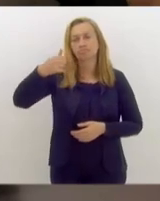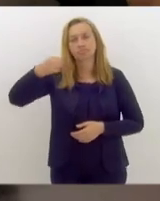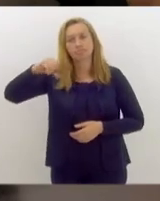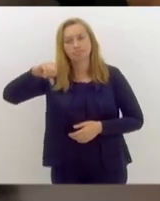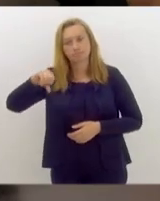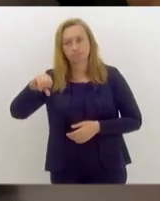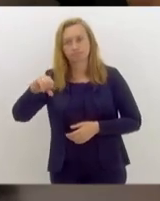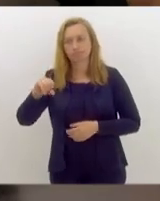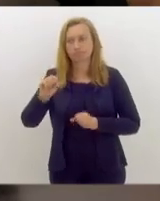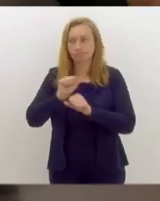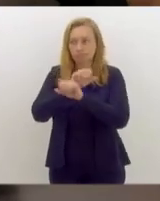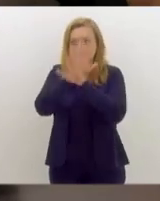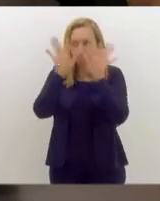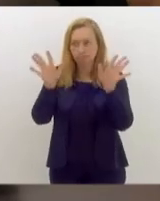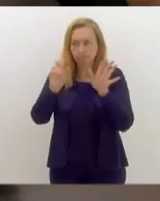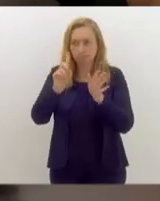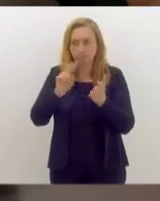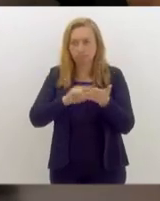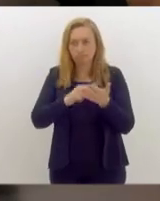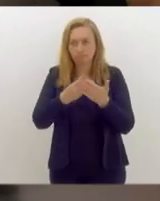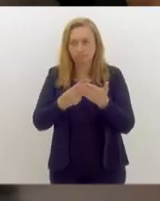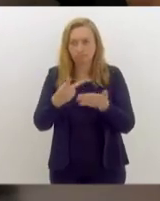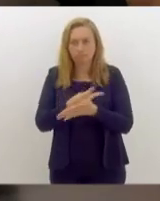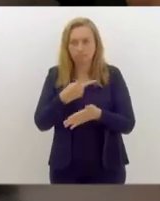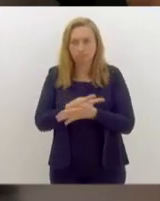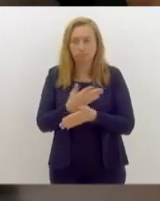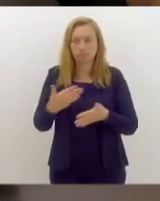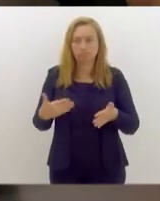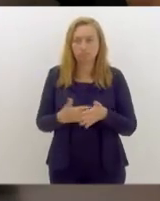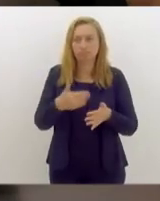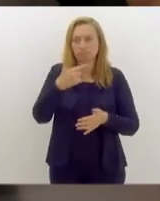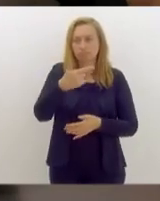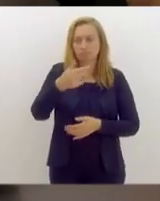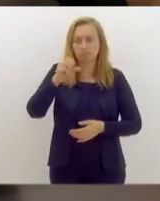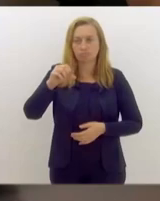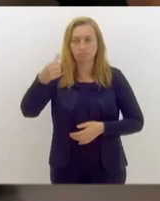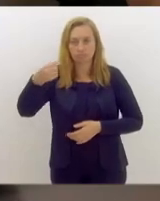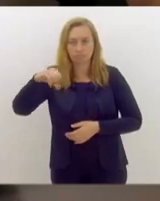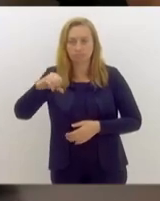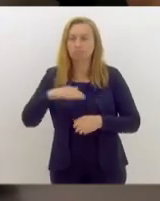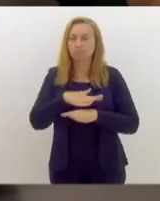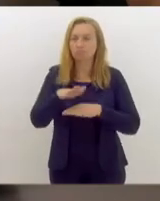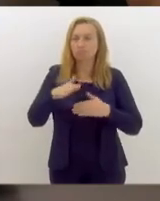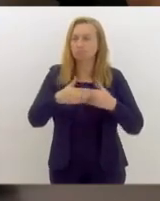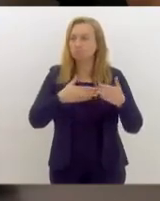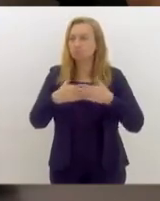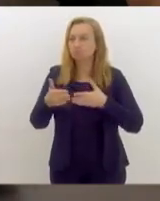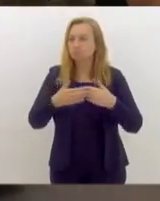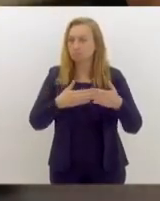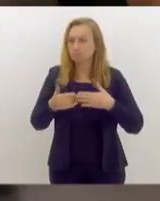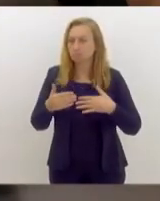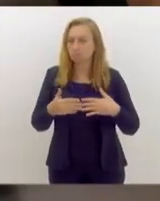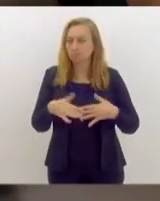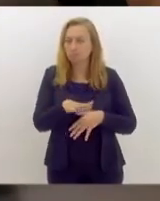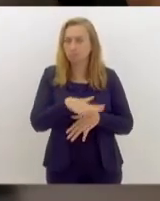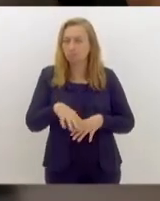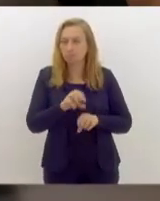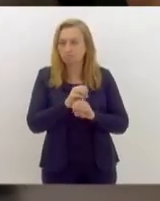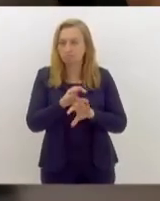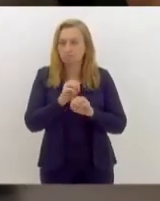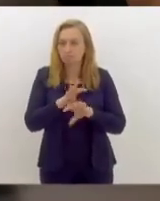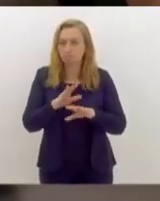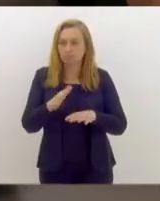isso claro para que não tenha má interpretação, até 2019, qualquer corrente educacional tinha a